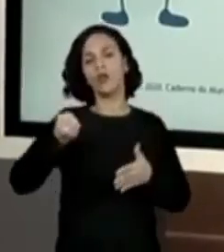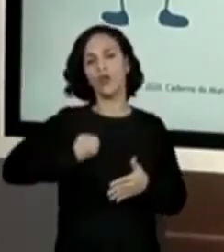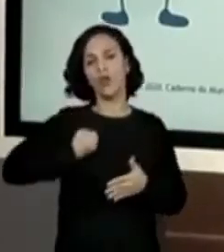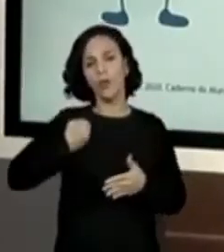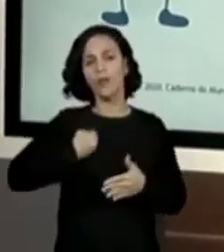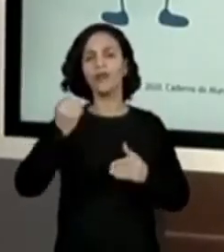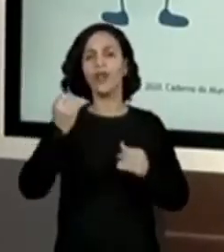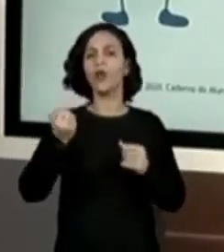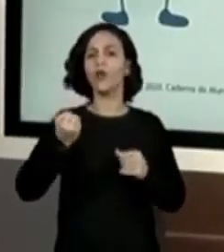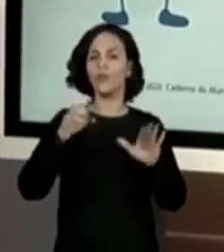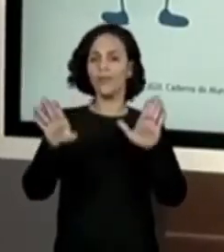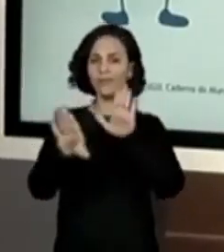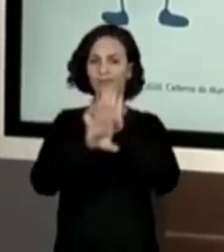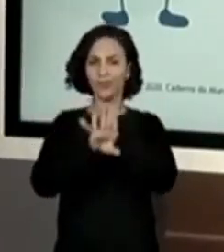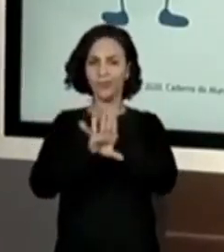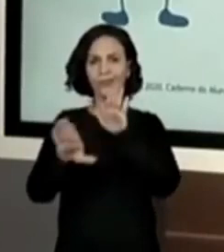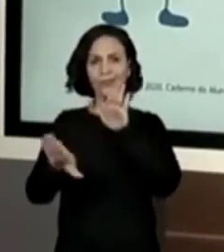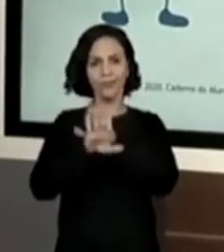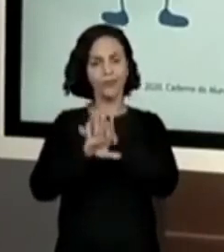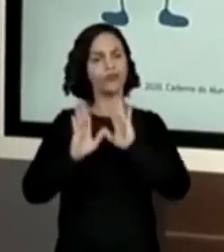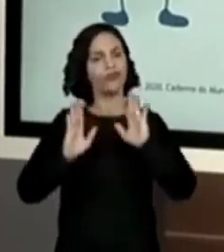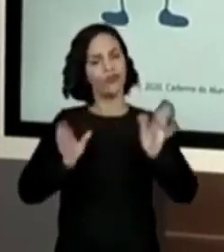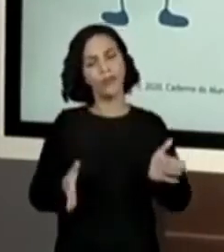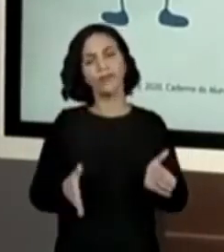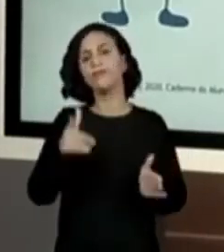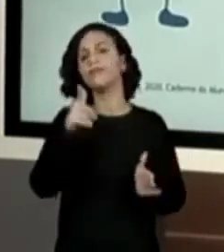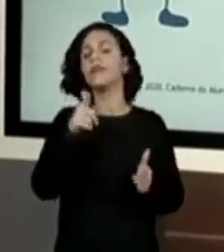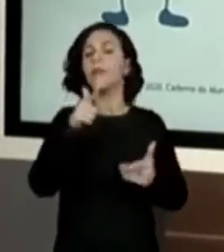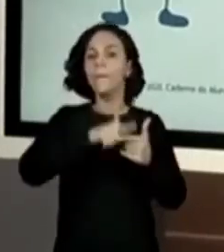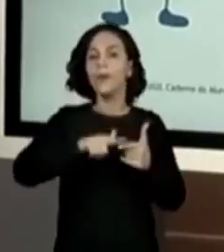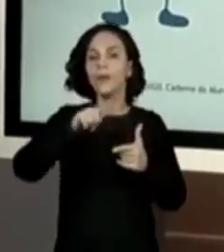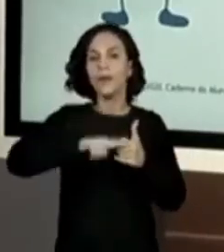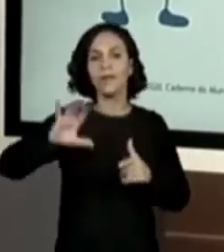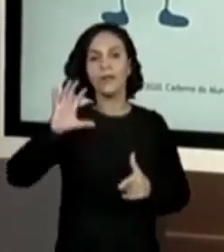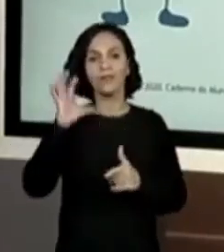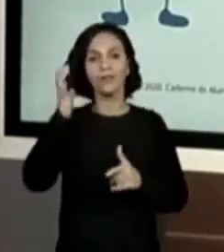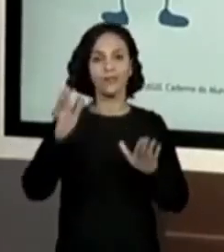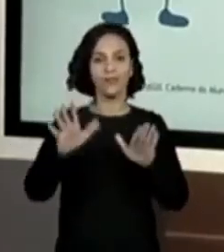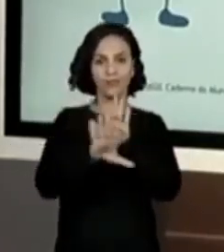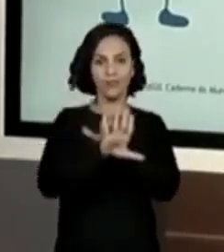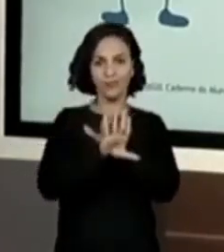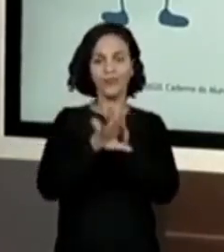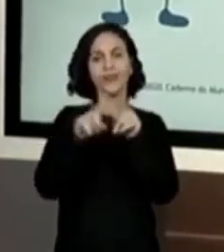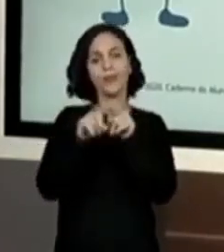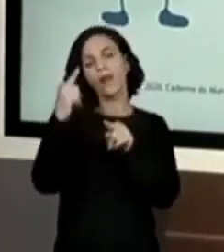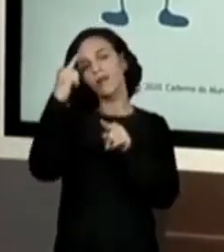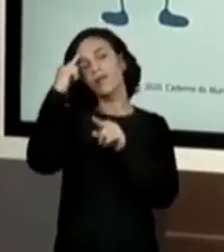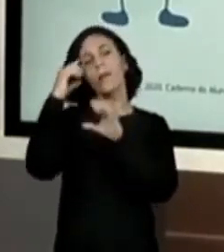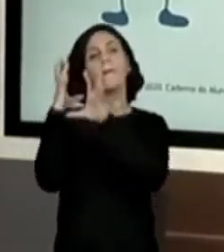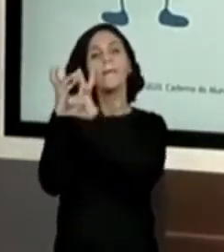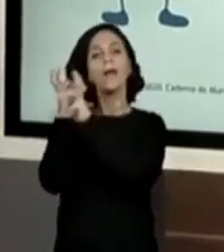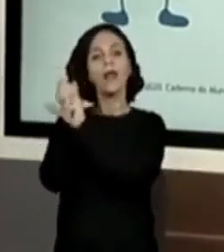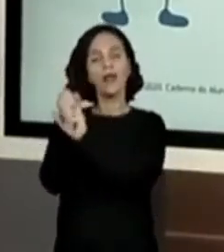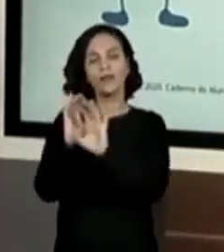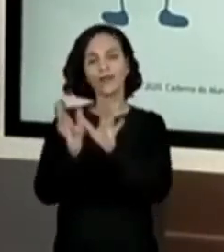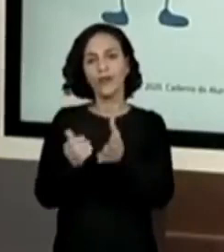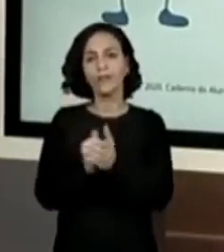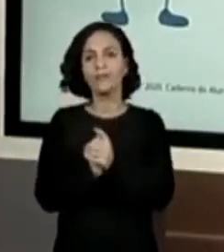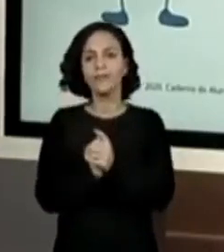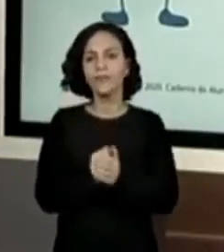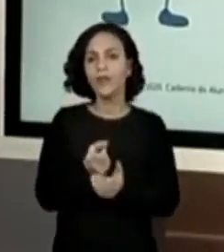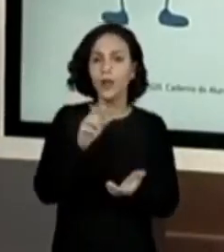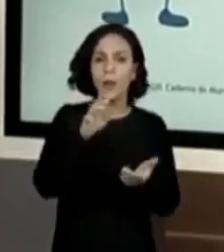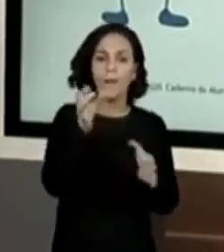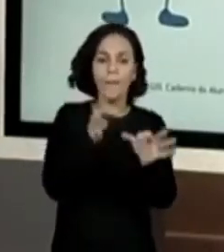fichas sobrepostas, resolveu problemas com fichas sobrepostas e usando cálculo mental, contou